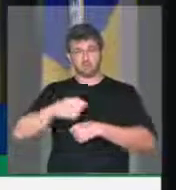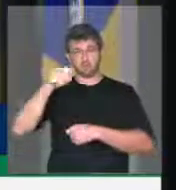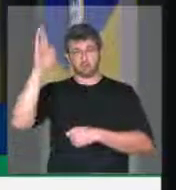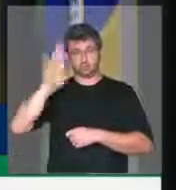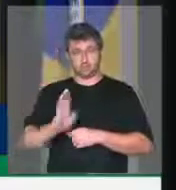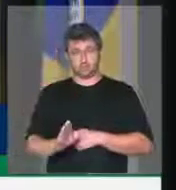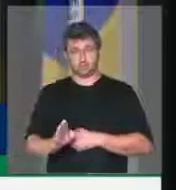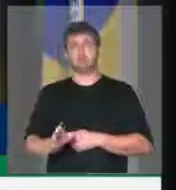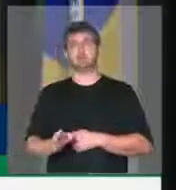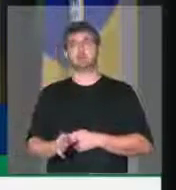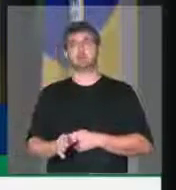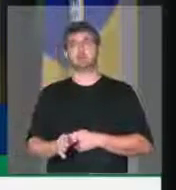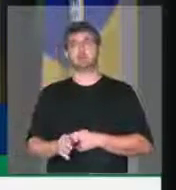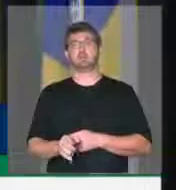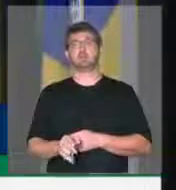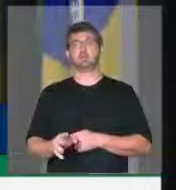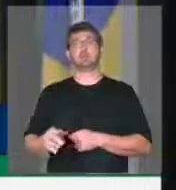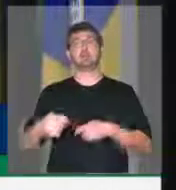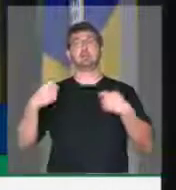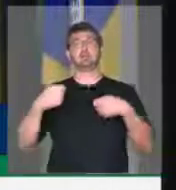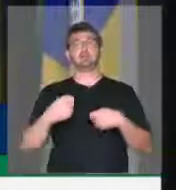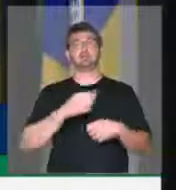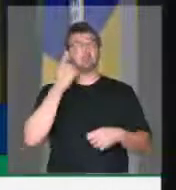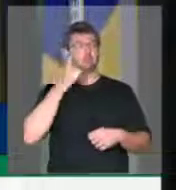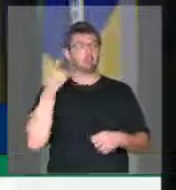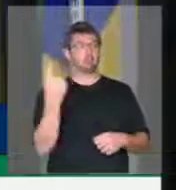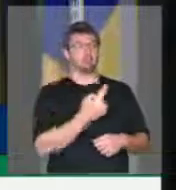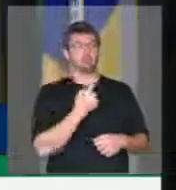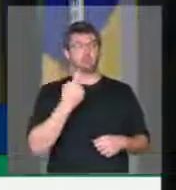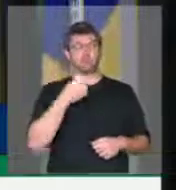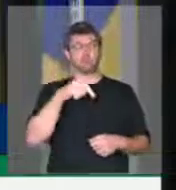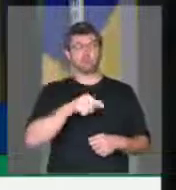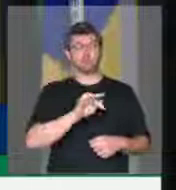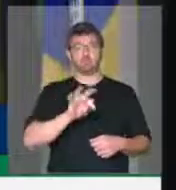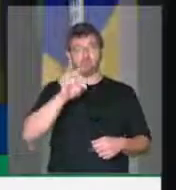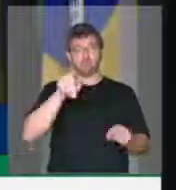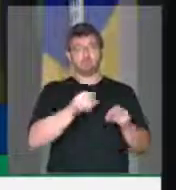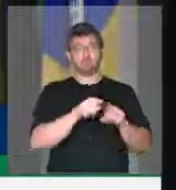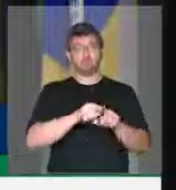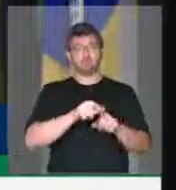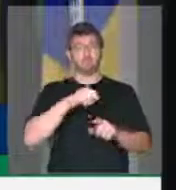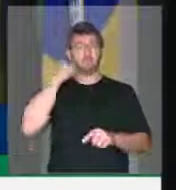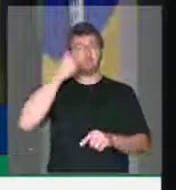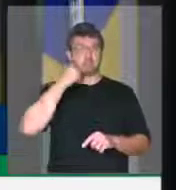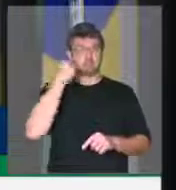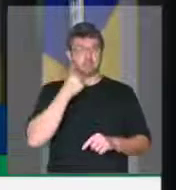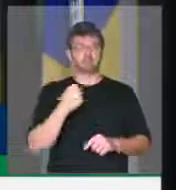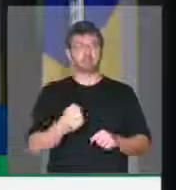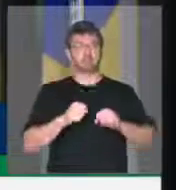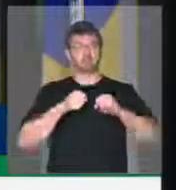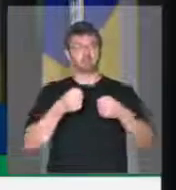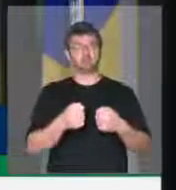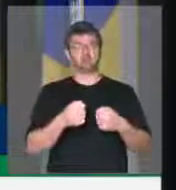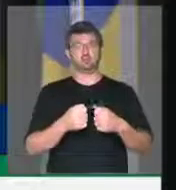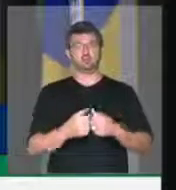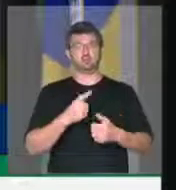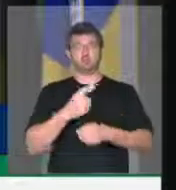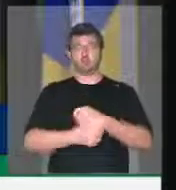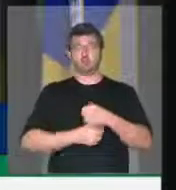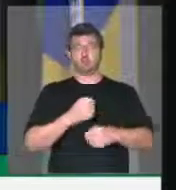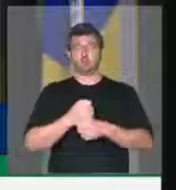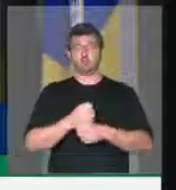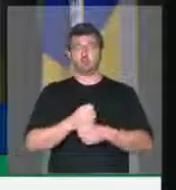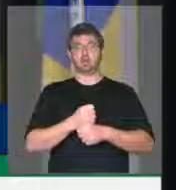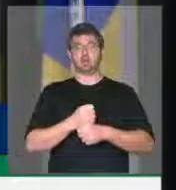nacionais, exigirão uma mobilização dos deputados federais e dos senadores. Isso nos deixará com um ano parlamentar um pouco